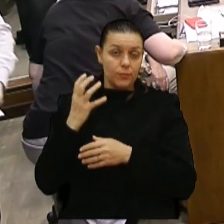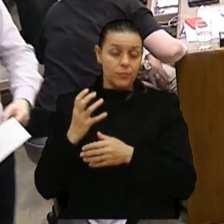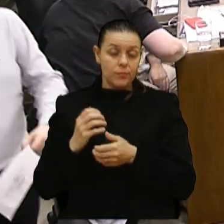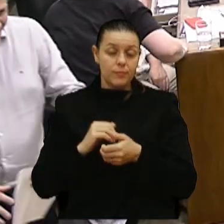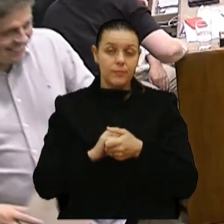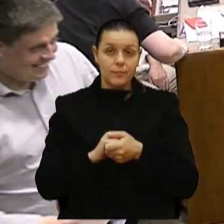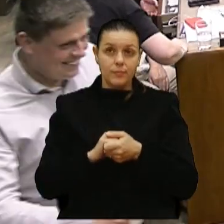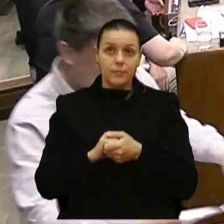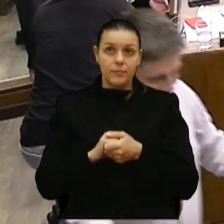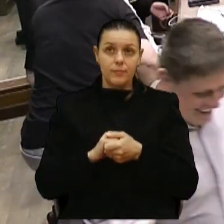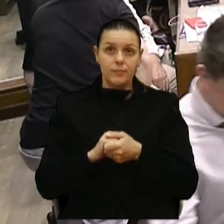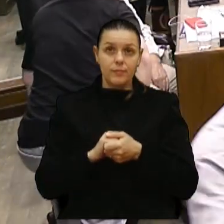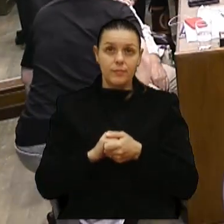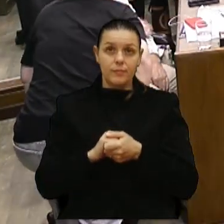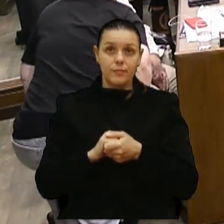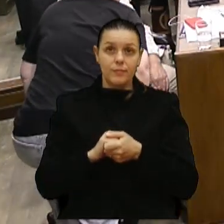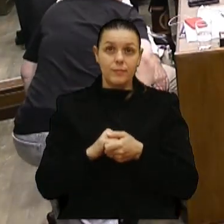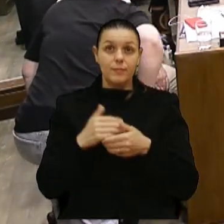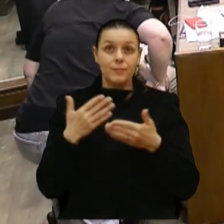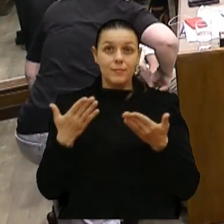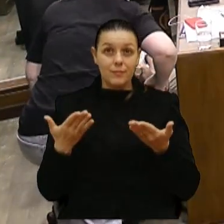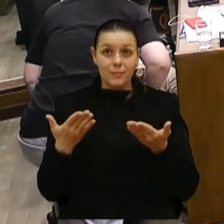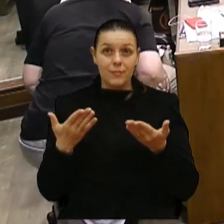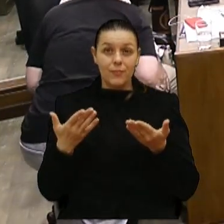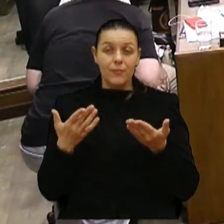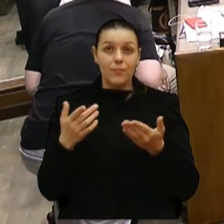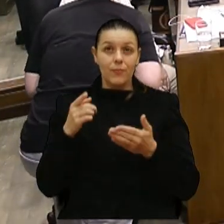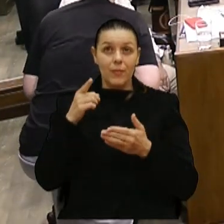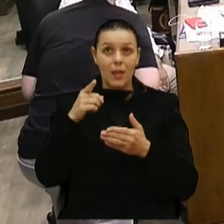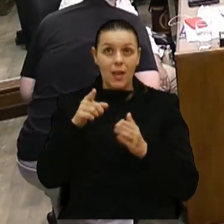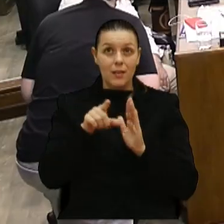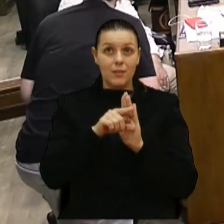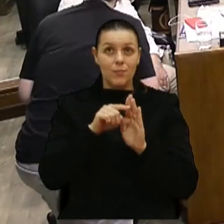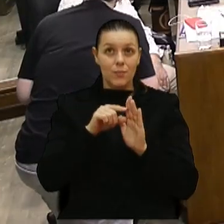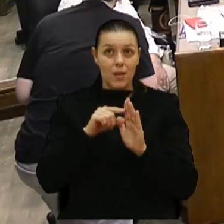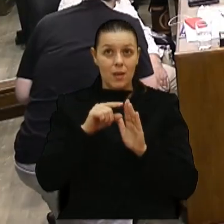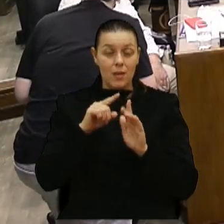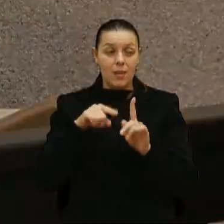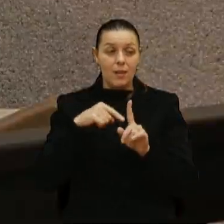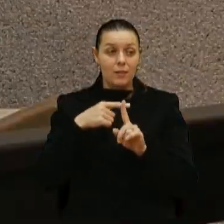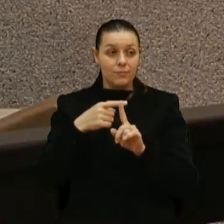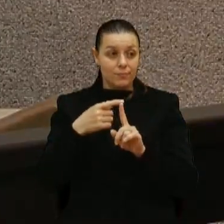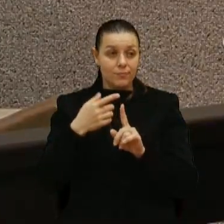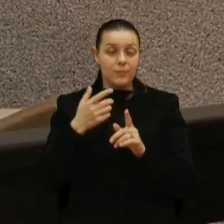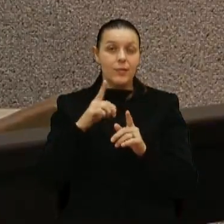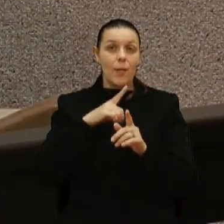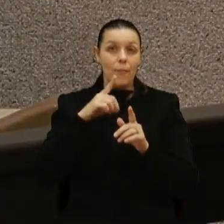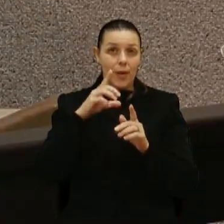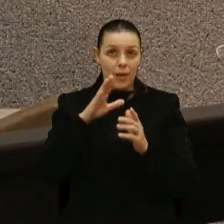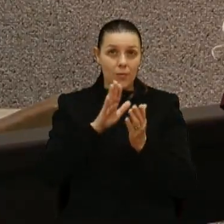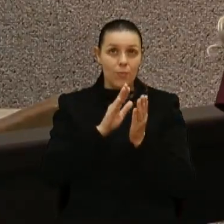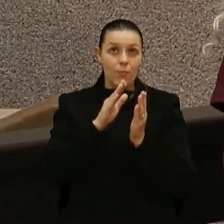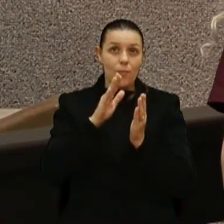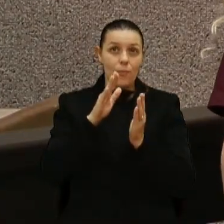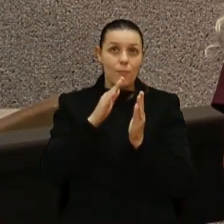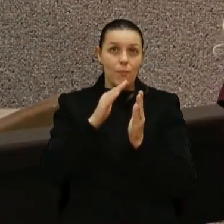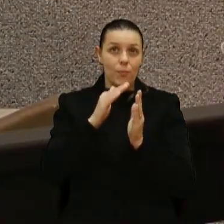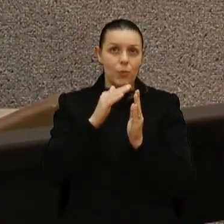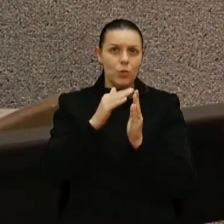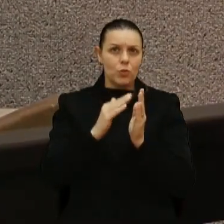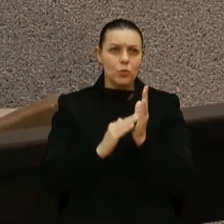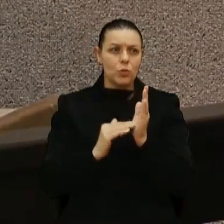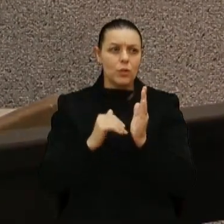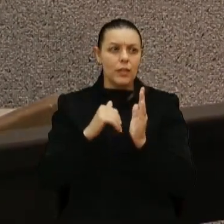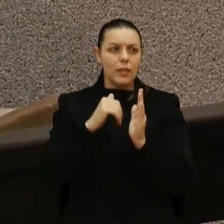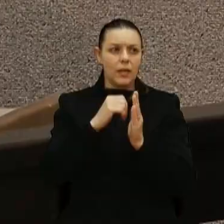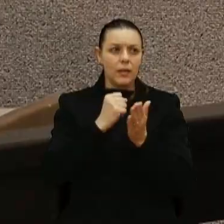Senhor presidente, senhores vereadores, então, essa emenda aditiva, eu protocolei, né, que é a questão das intenções